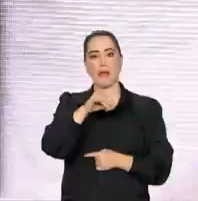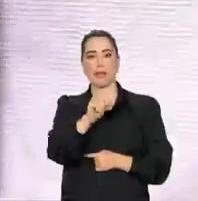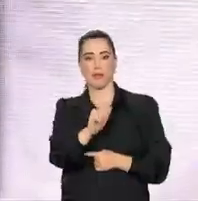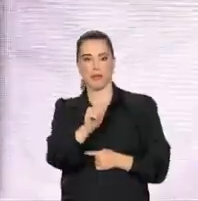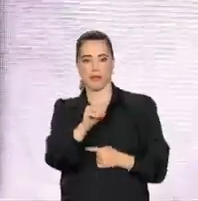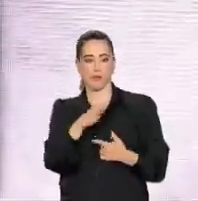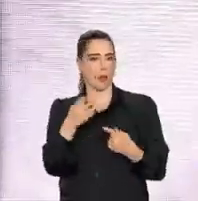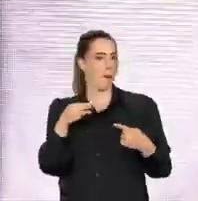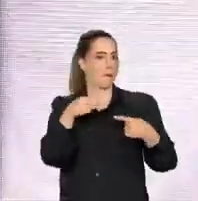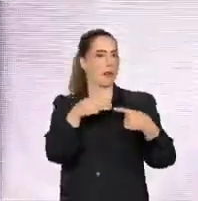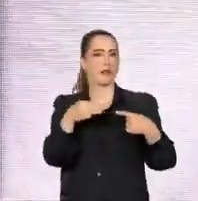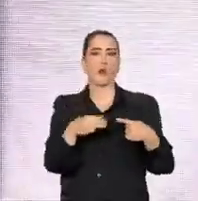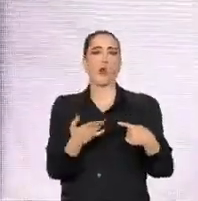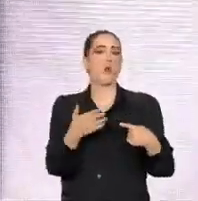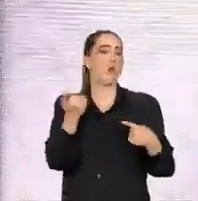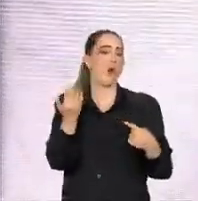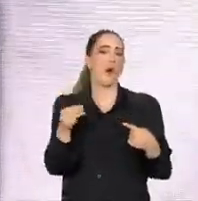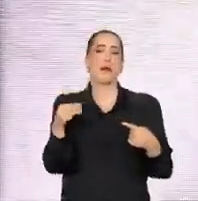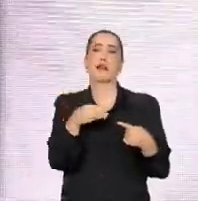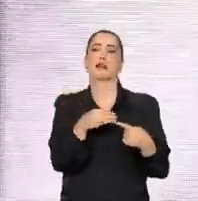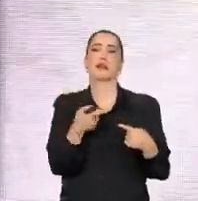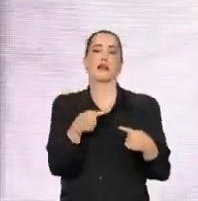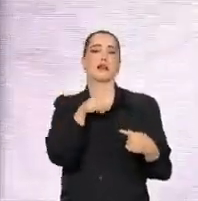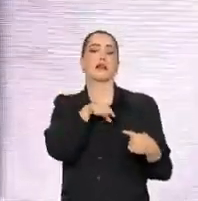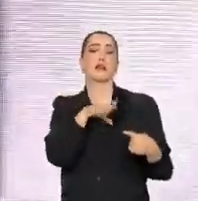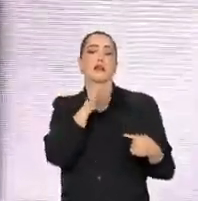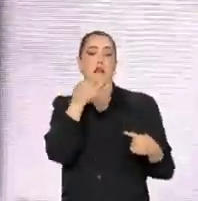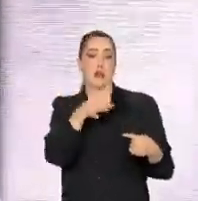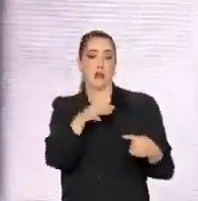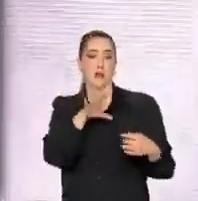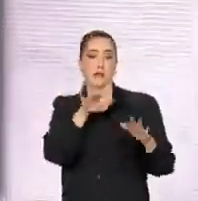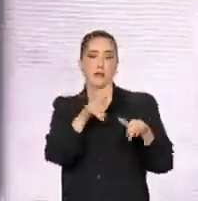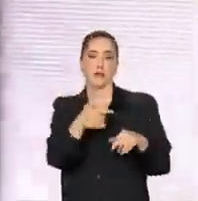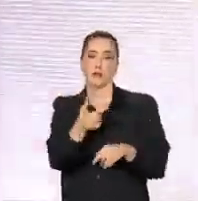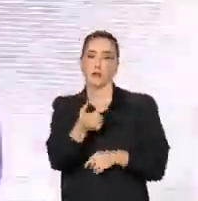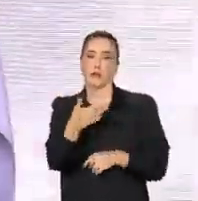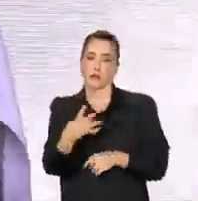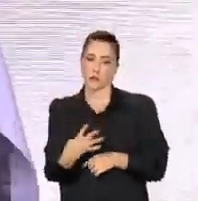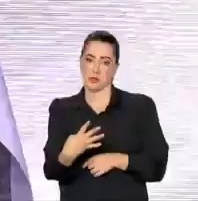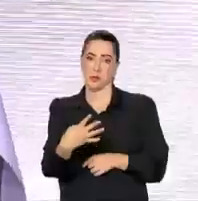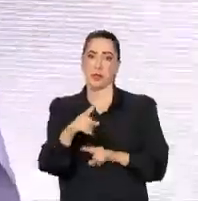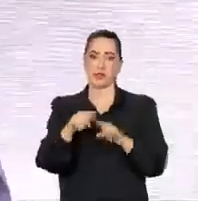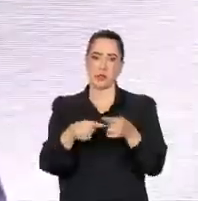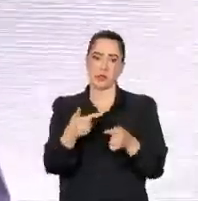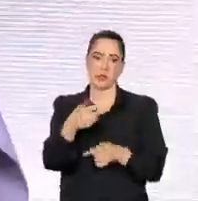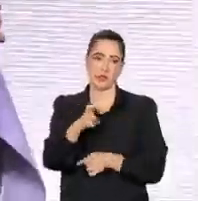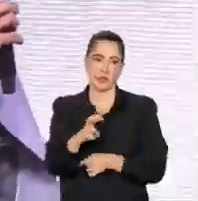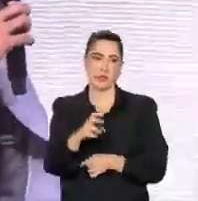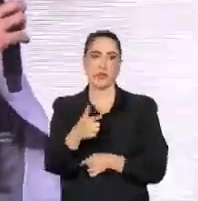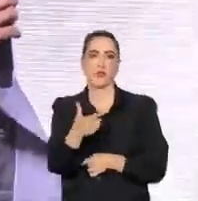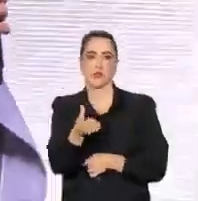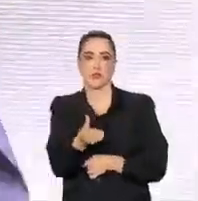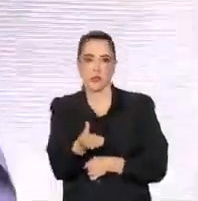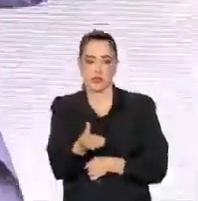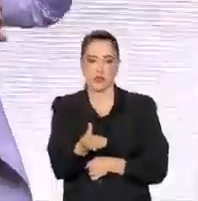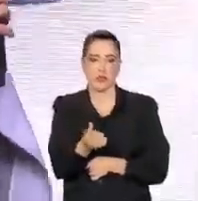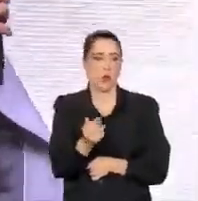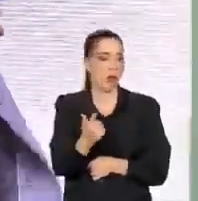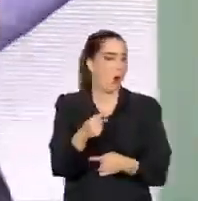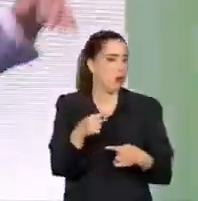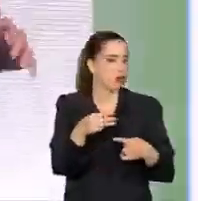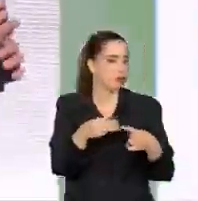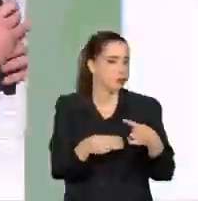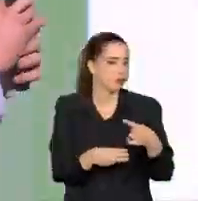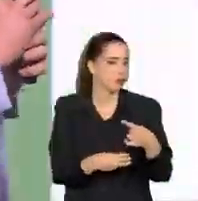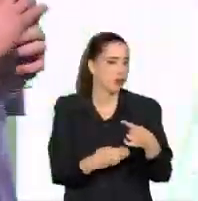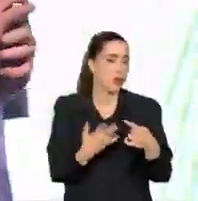conjuntamente. Qual será a nossa meta para o final de 2024, qual será a nossa meta para o final de 2025, 2026, né? Para